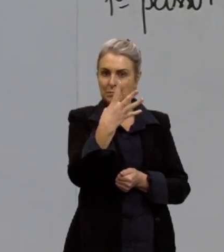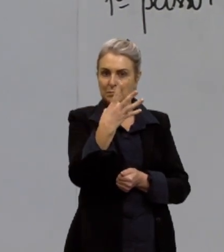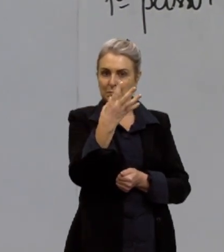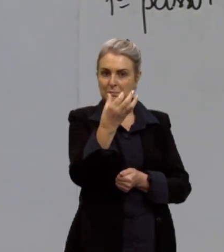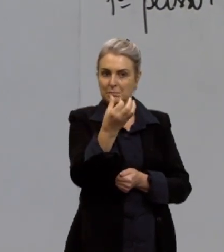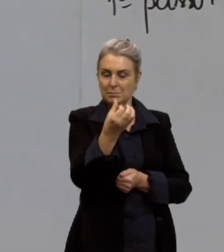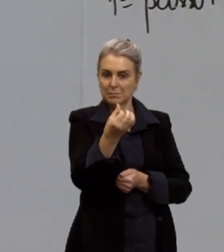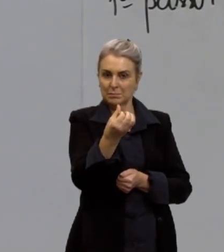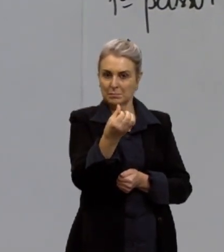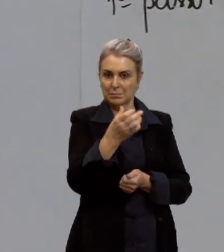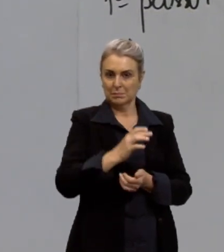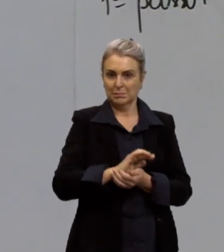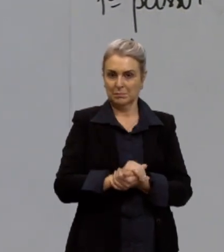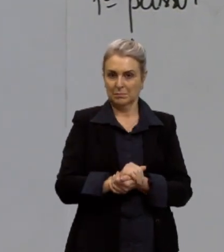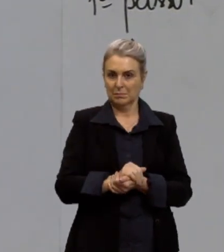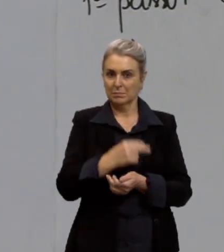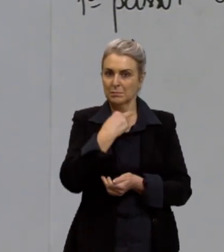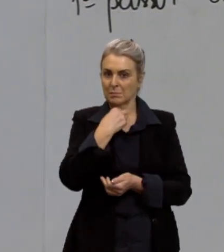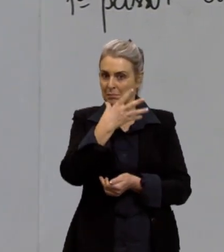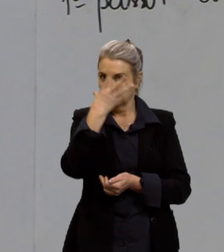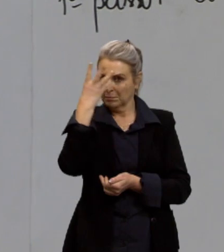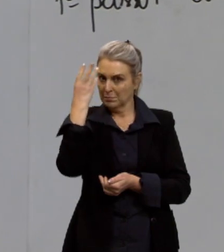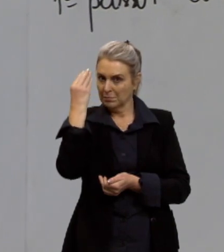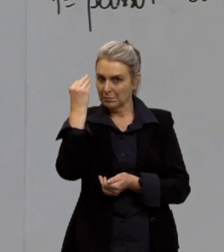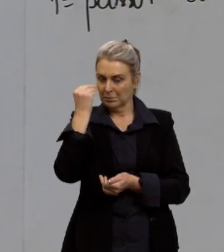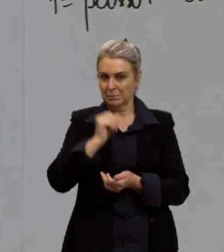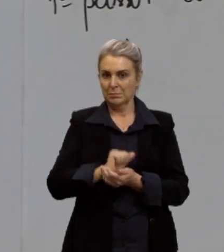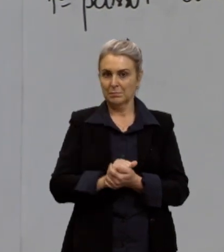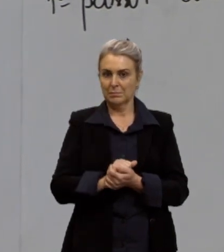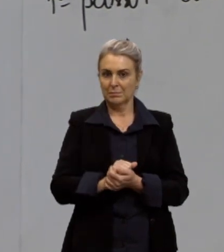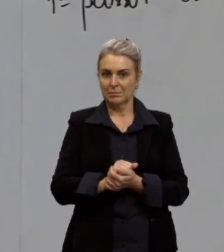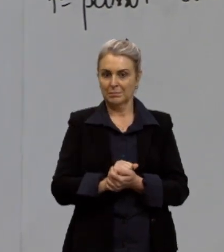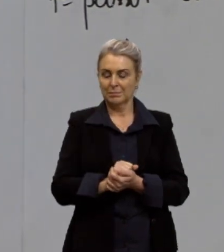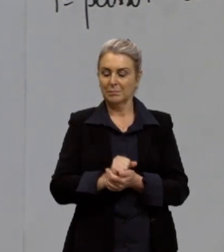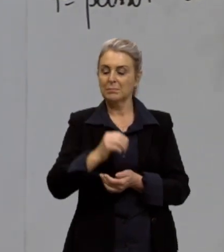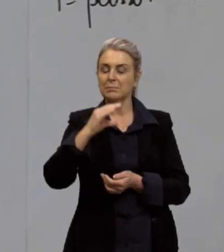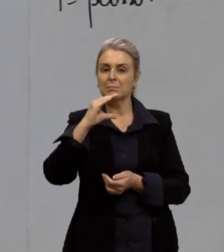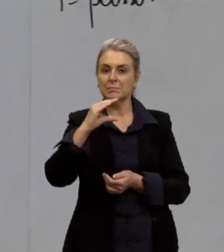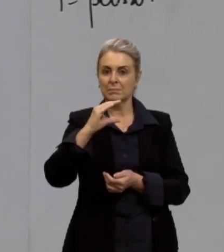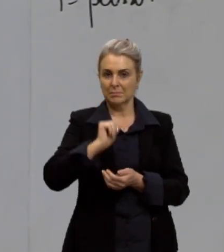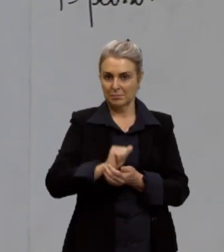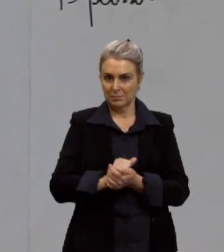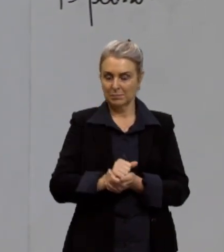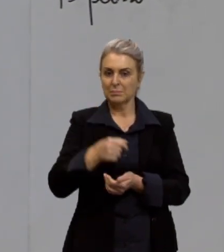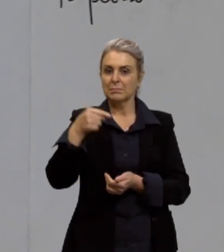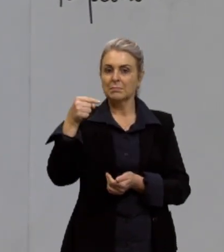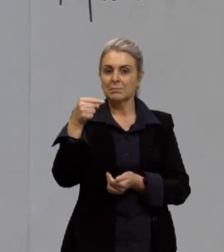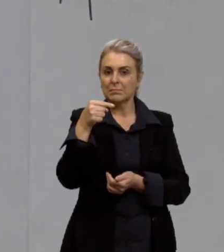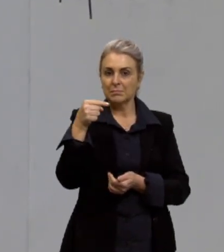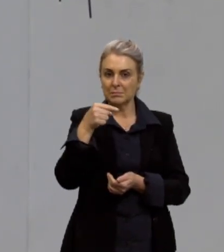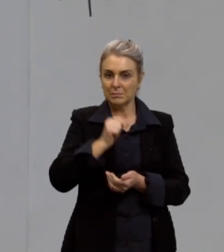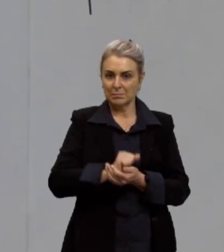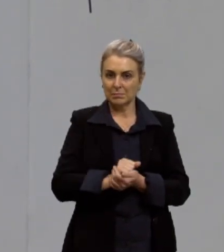46. Não esqueçam desse sinal. Quem é o termo C?